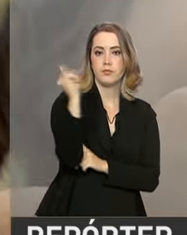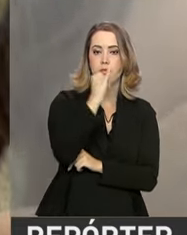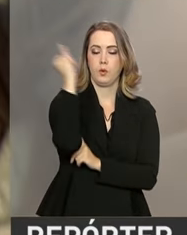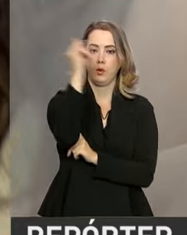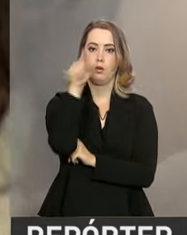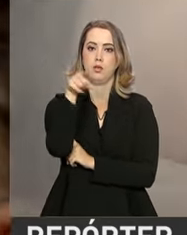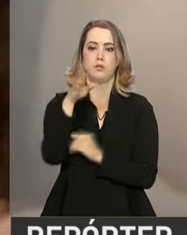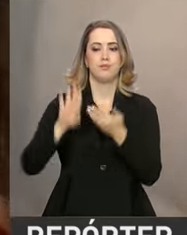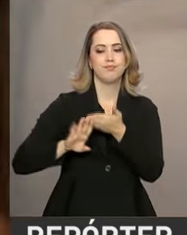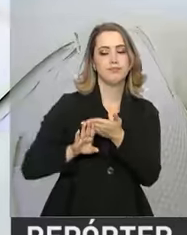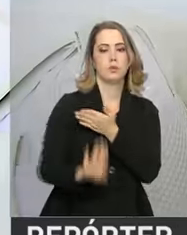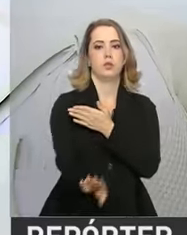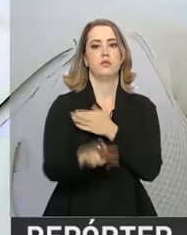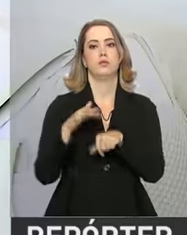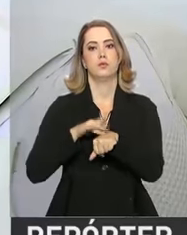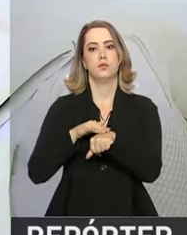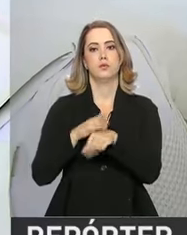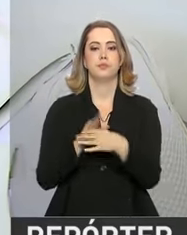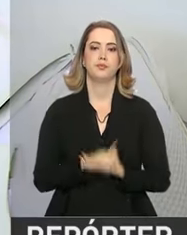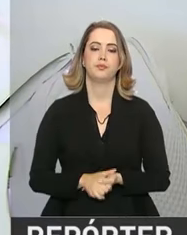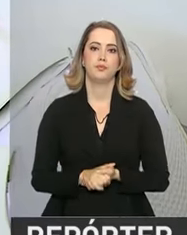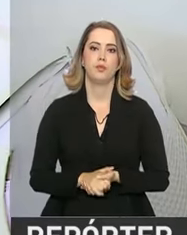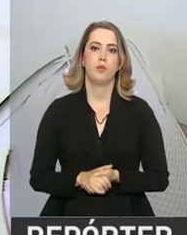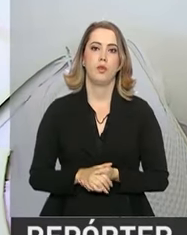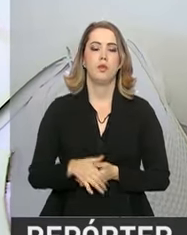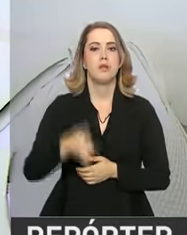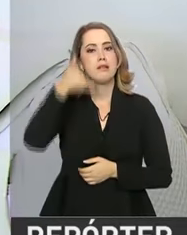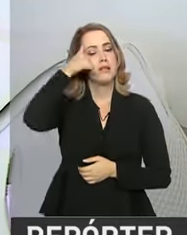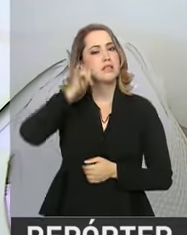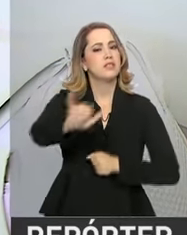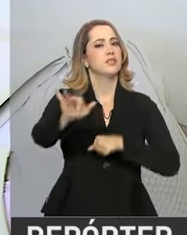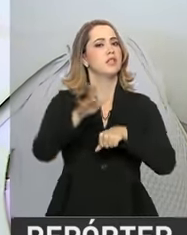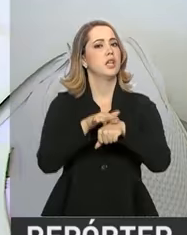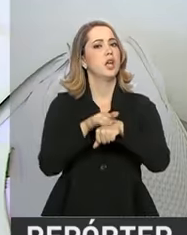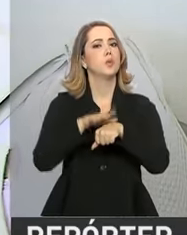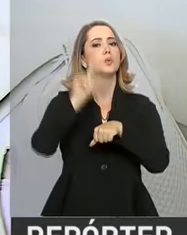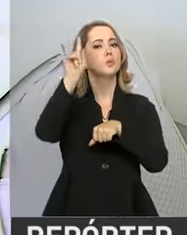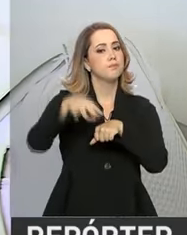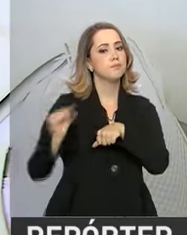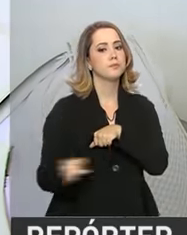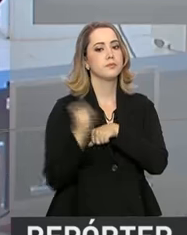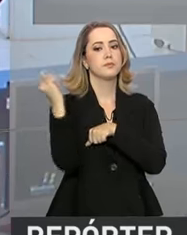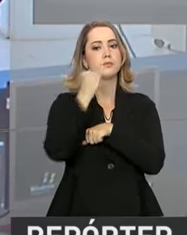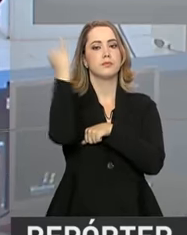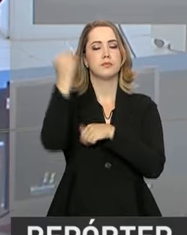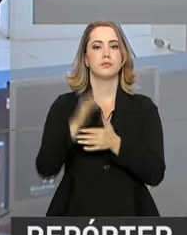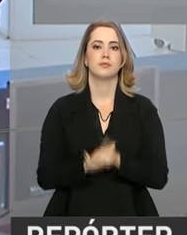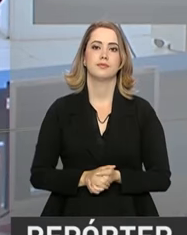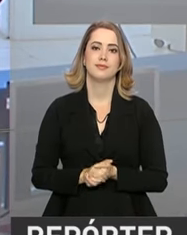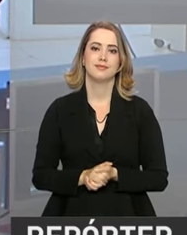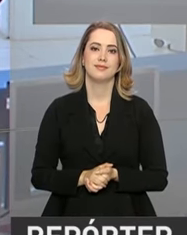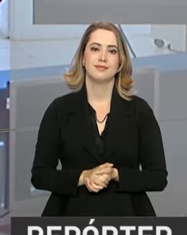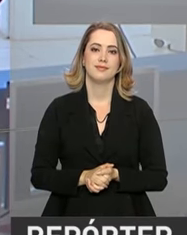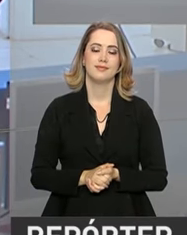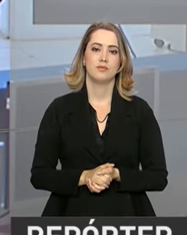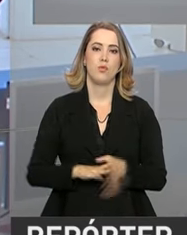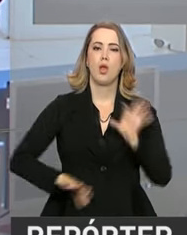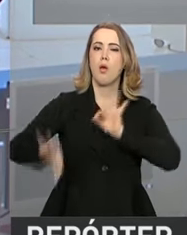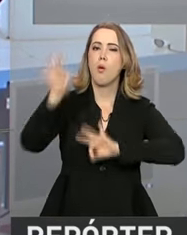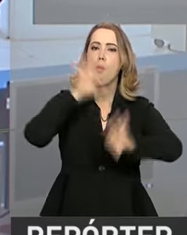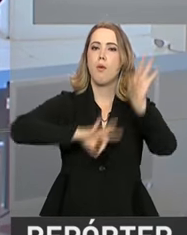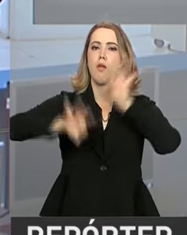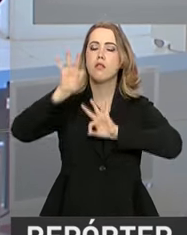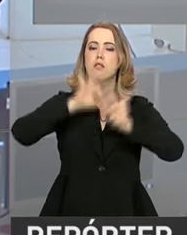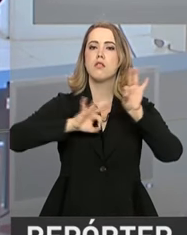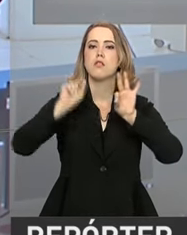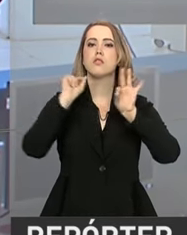prevenção contra doenças para prevenir as doenças então e é muito importante planejada para ser a